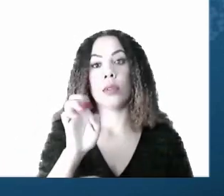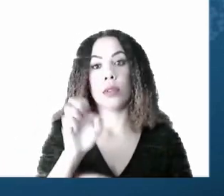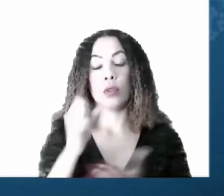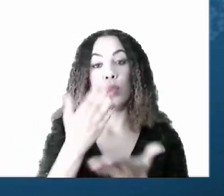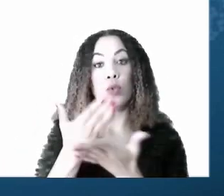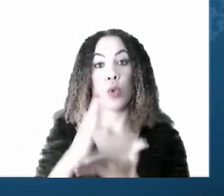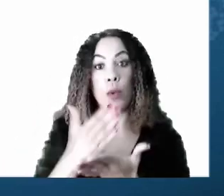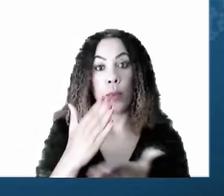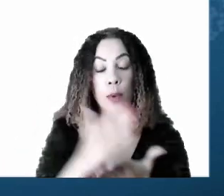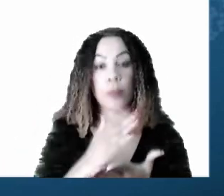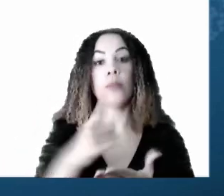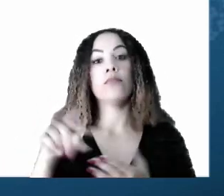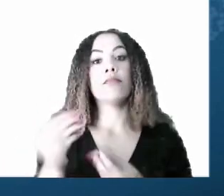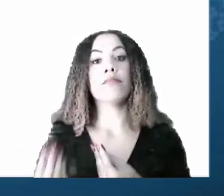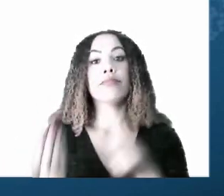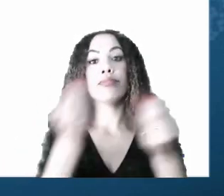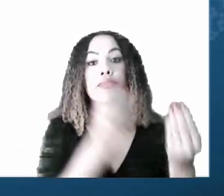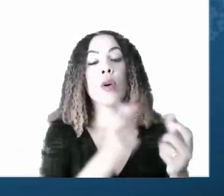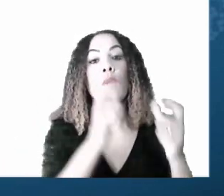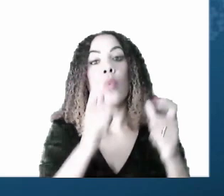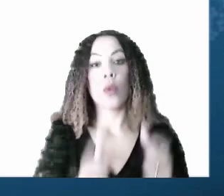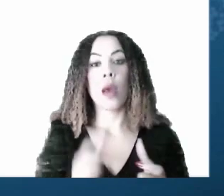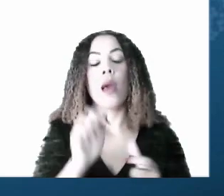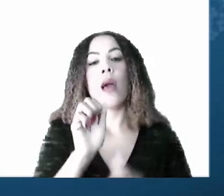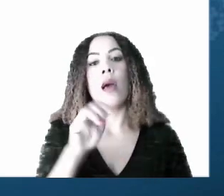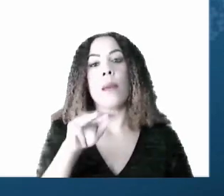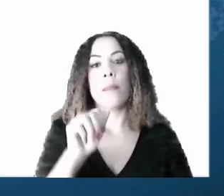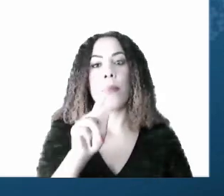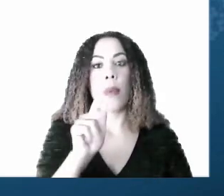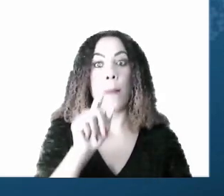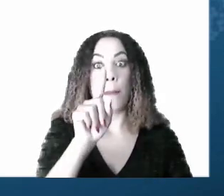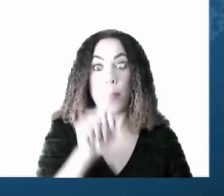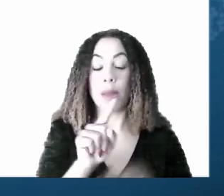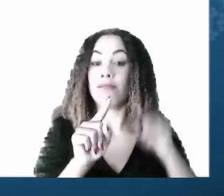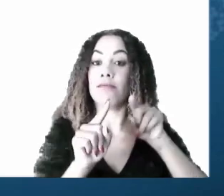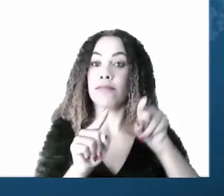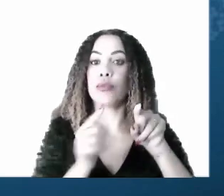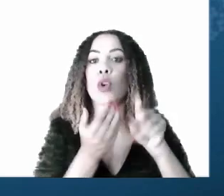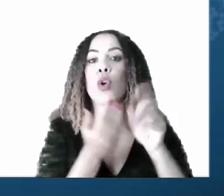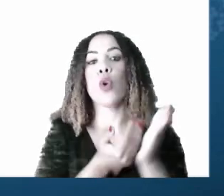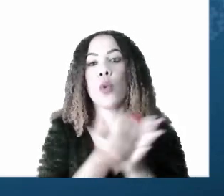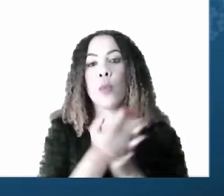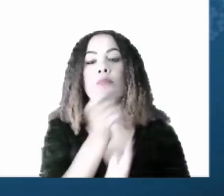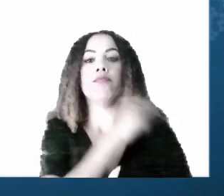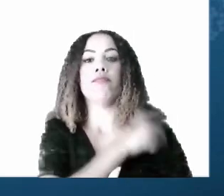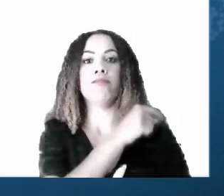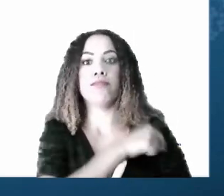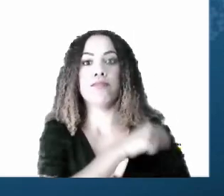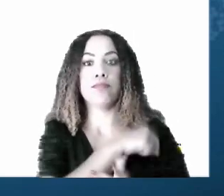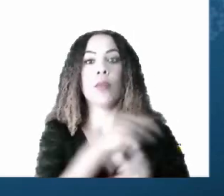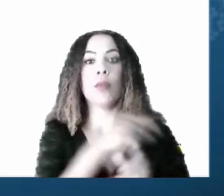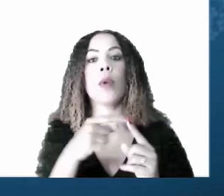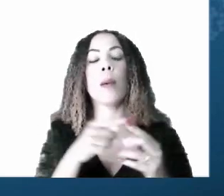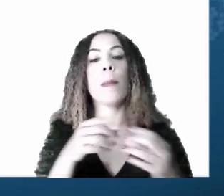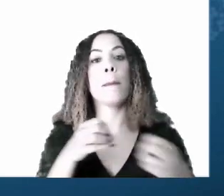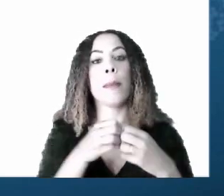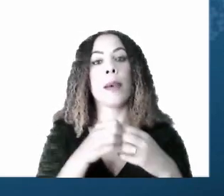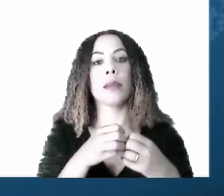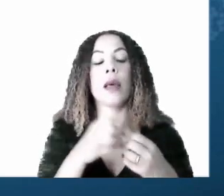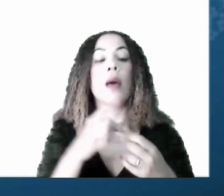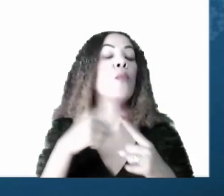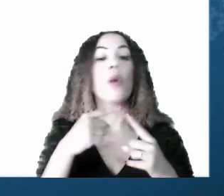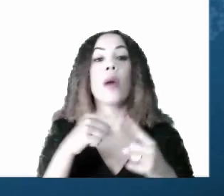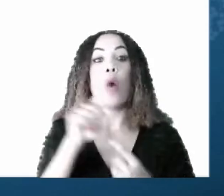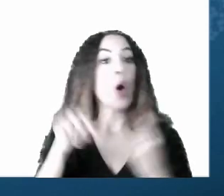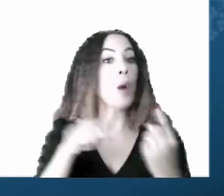municípios e enviamos para o Amapá. E aí começamos a vacinação no Amapá com essas doses próximas do vencimento. A meta era não perder